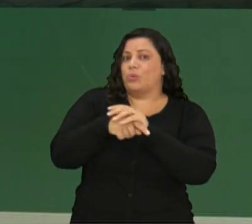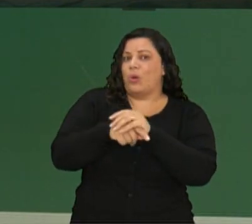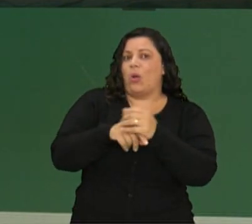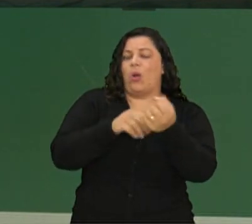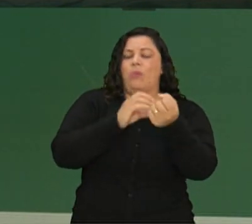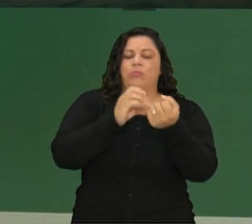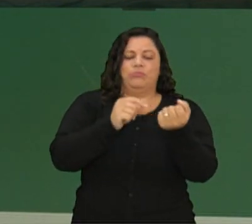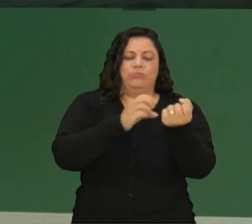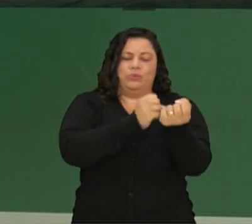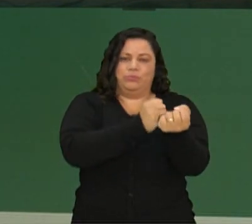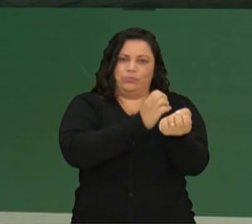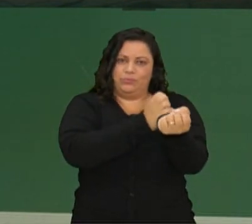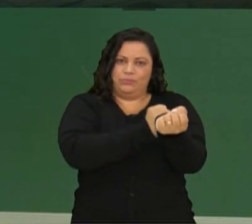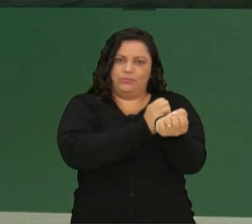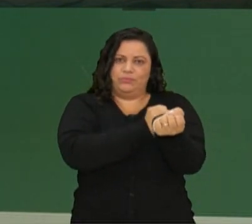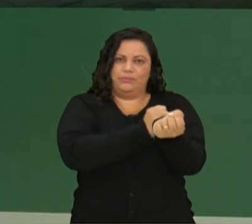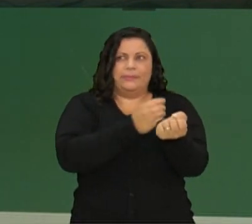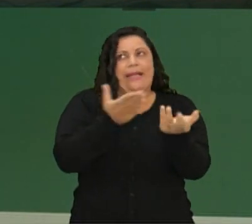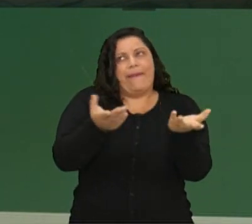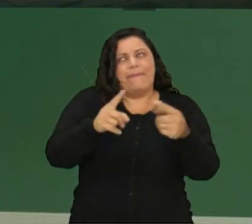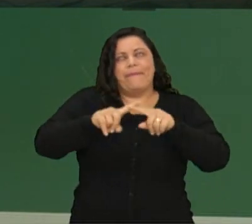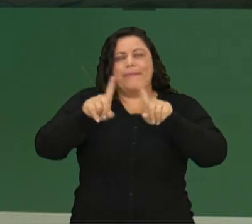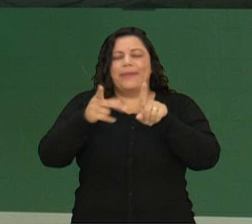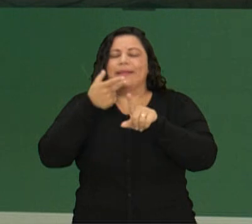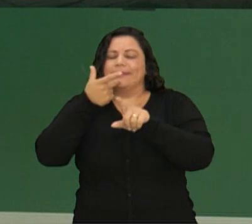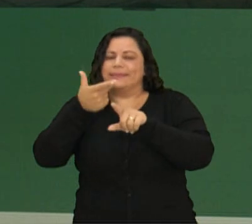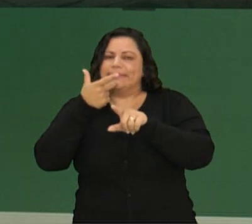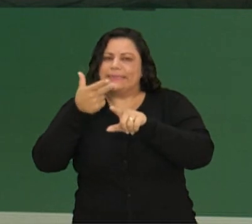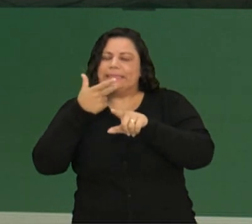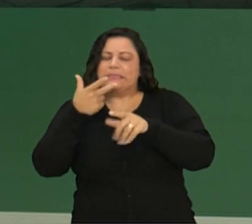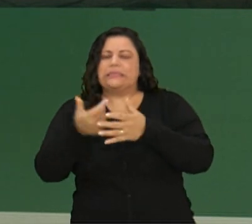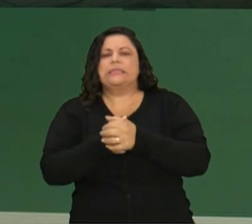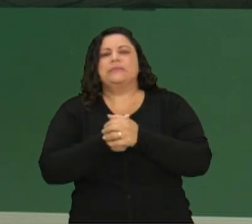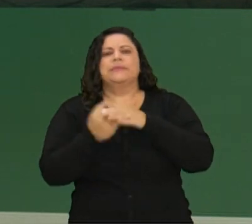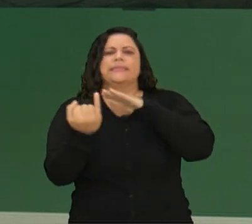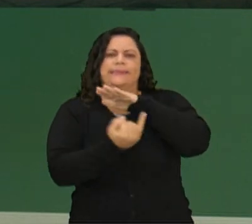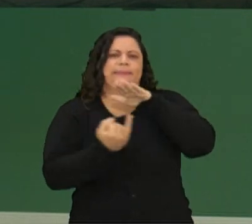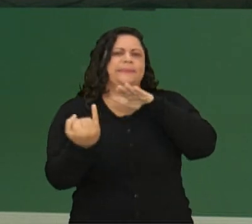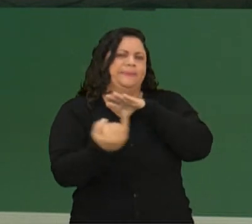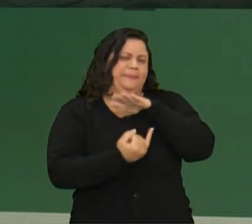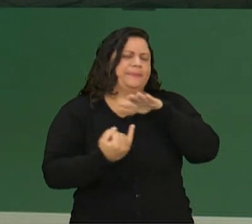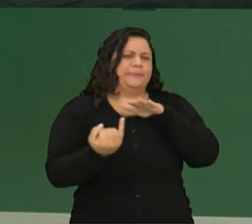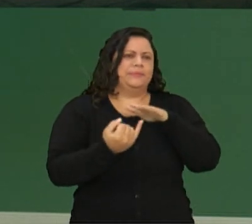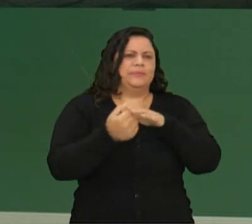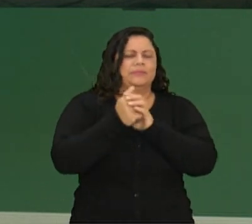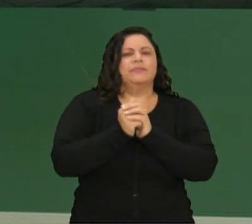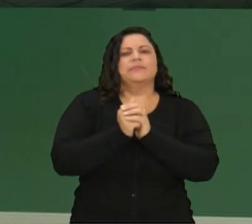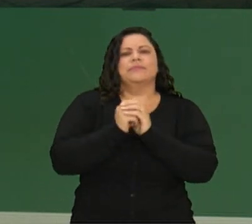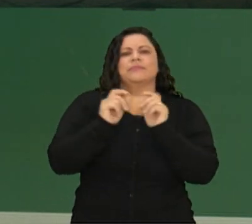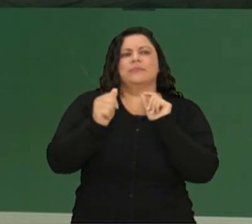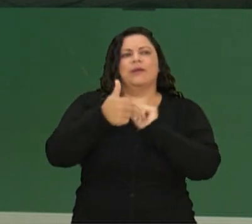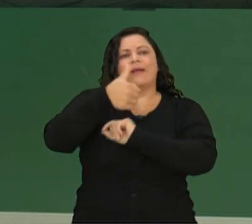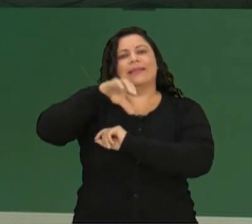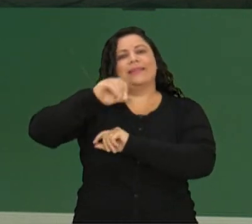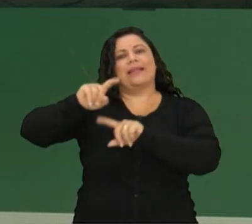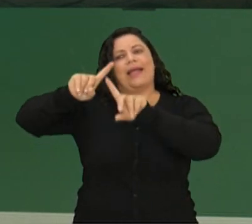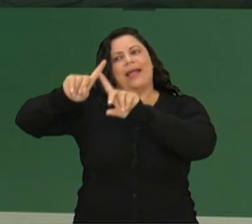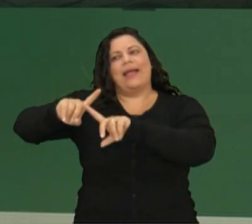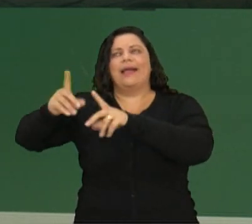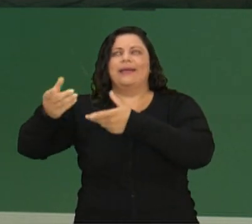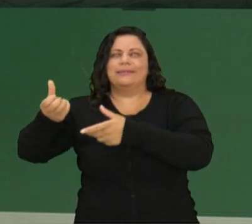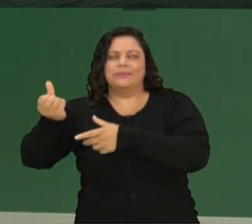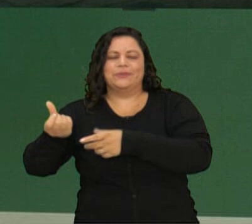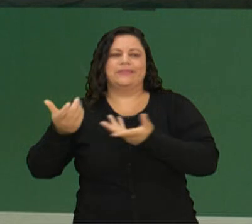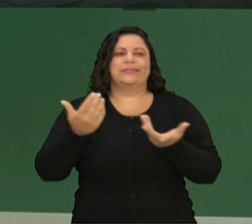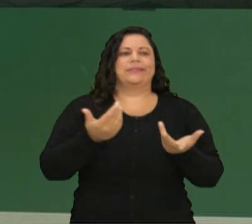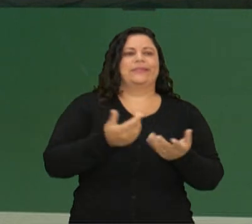por 6, 12 por 8, 13 por 9, né? A gente fala, em vez de falar 120 por 80, 100 por